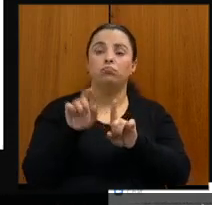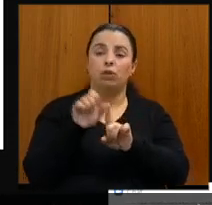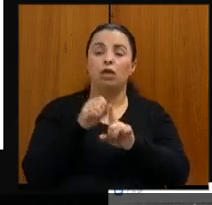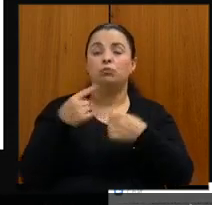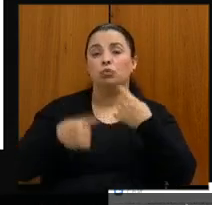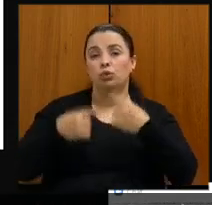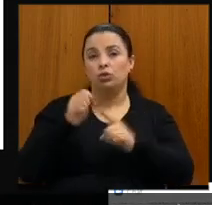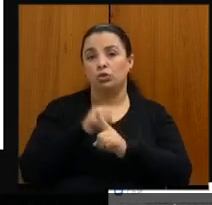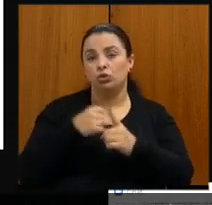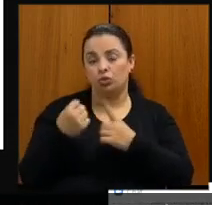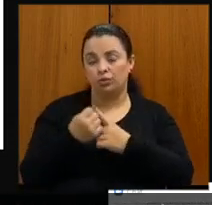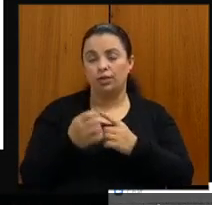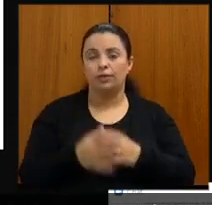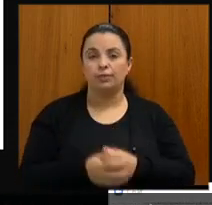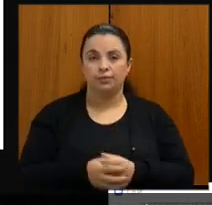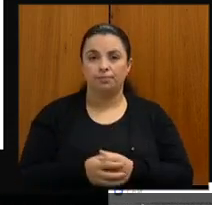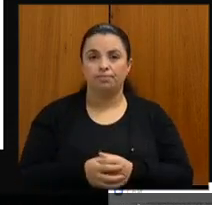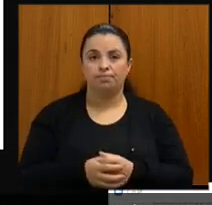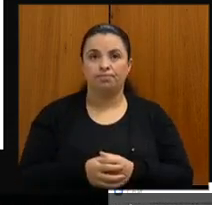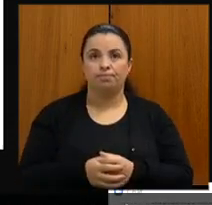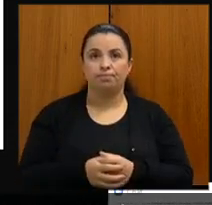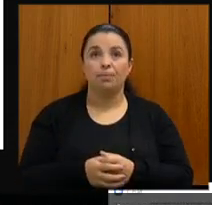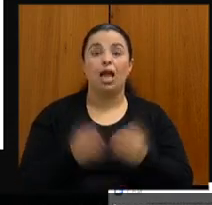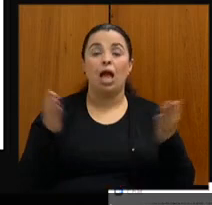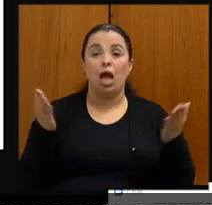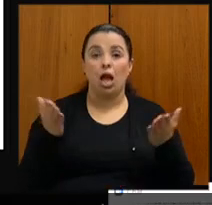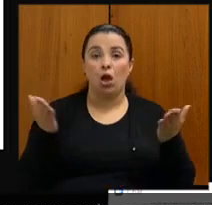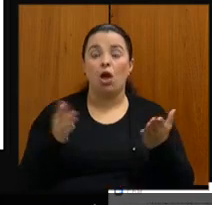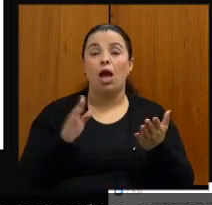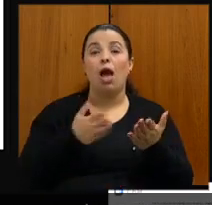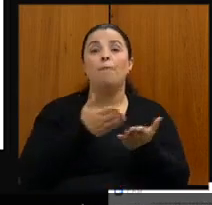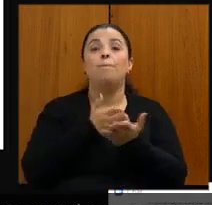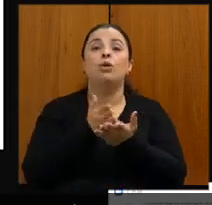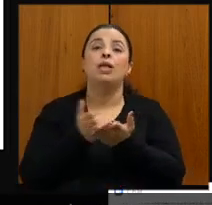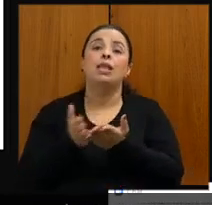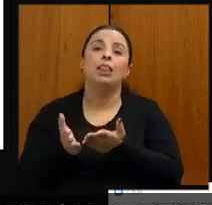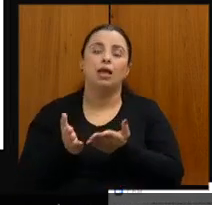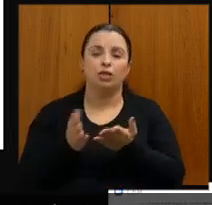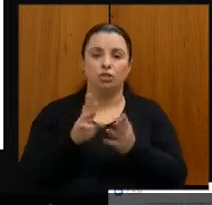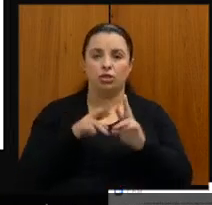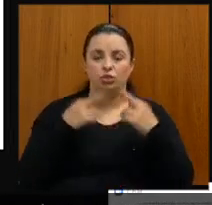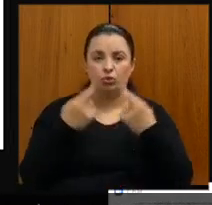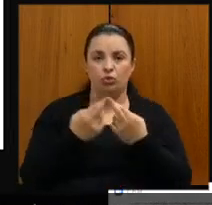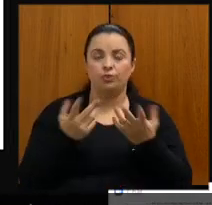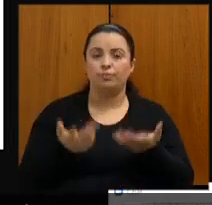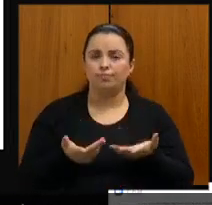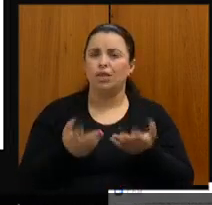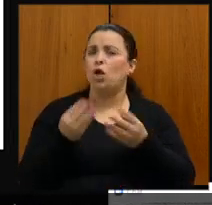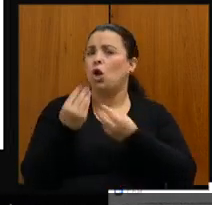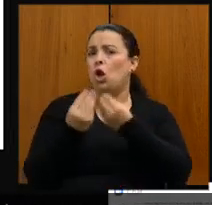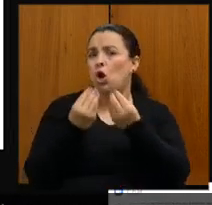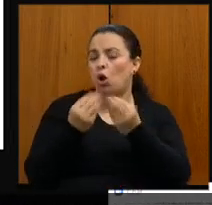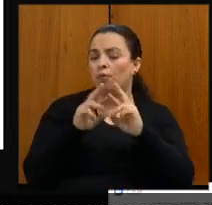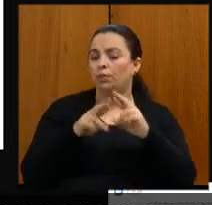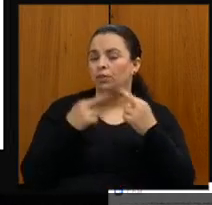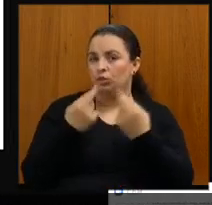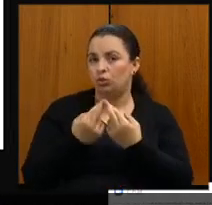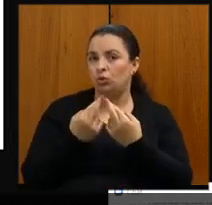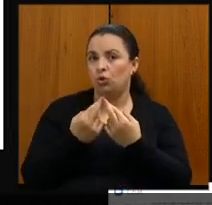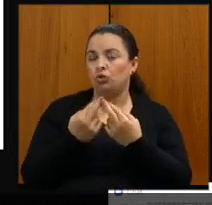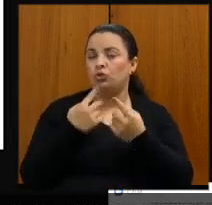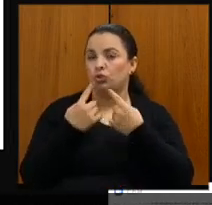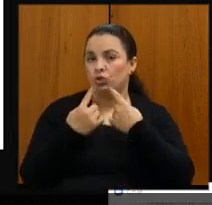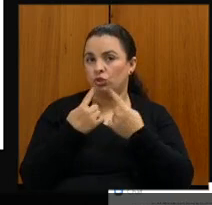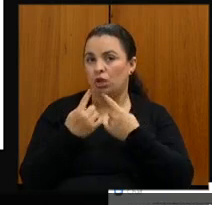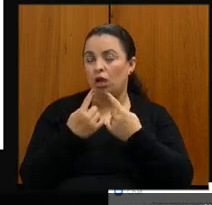Oi e aí nós passamos para modalidade das reuniões as reuniões da mesa de diálogo com o advento